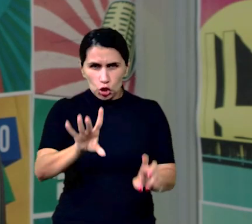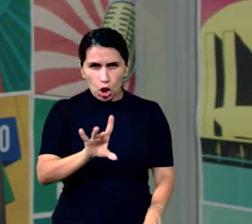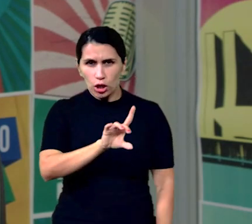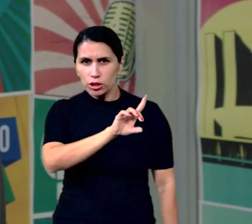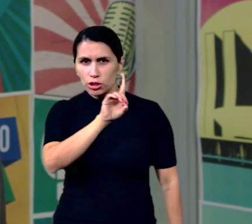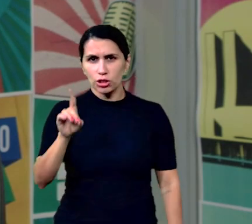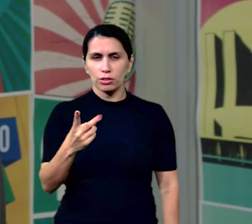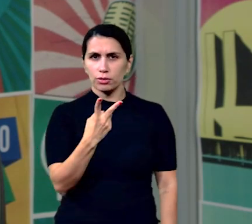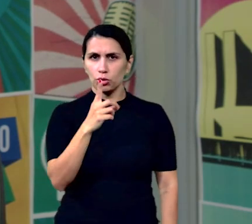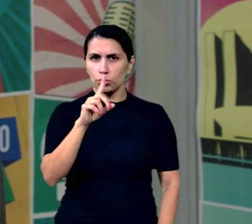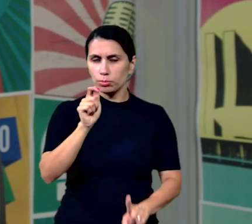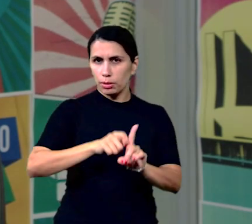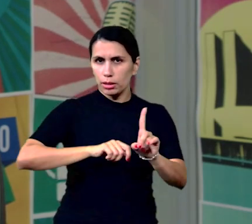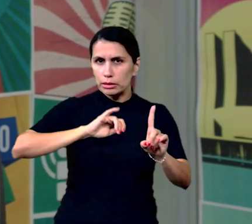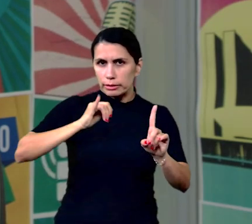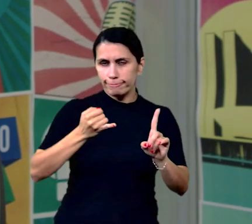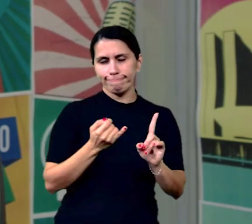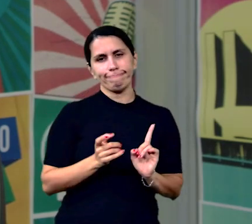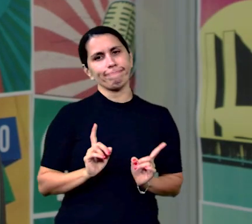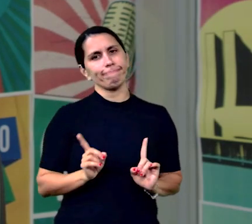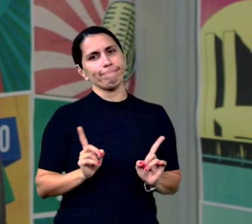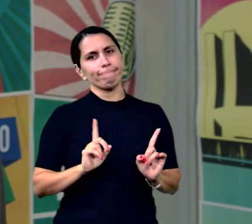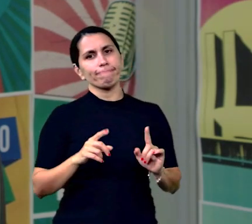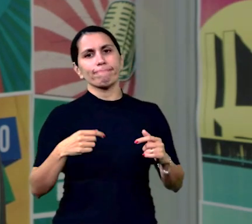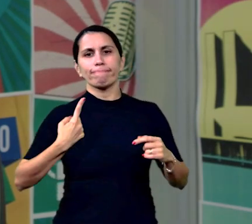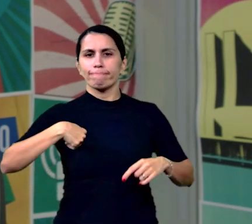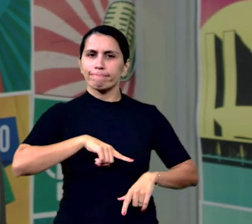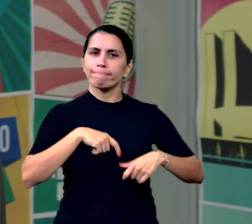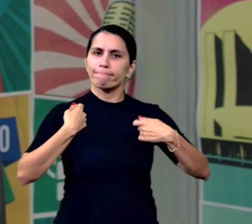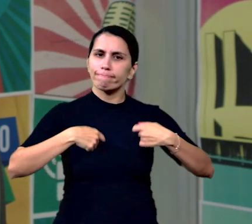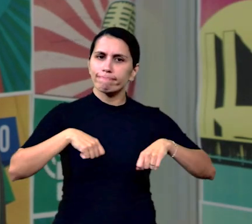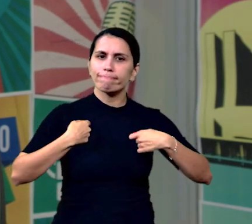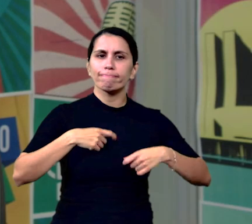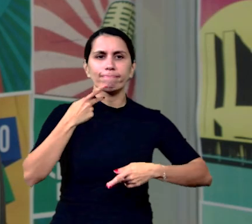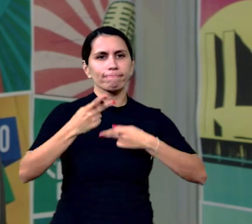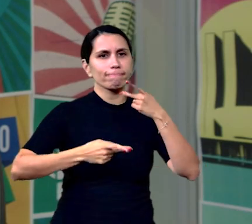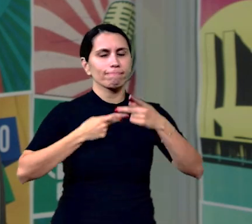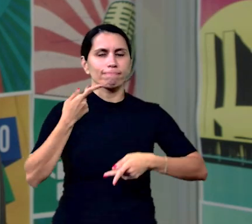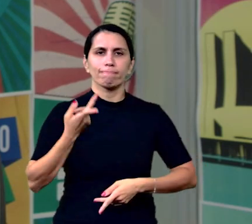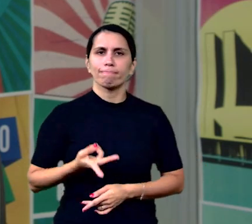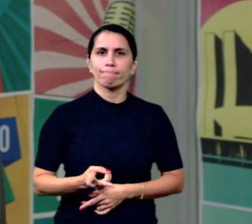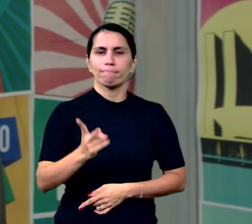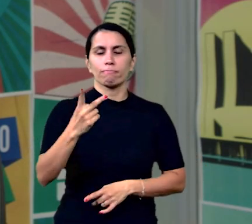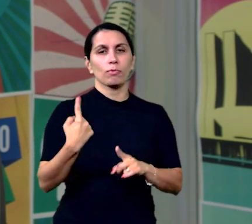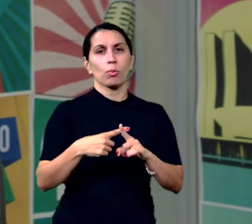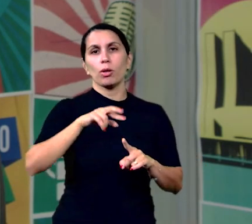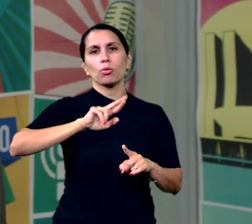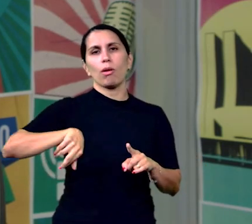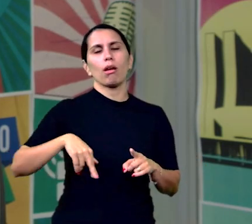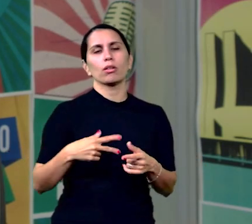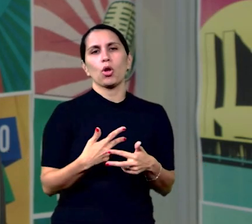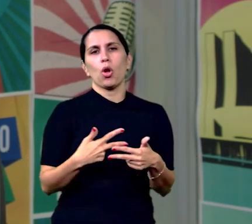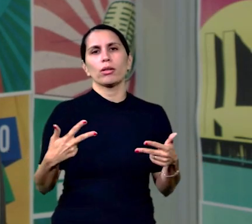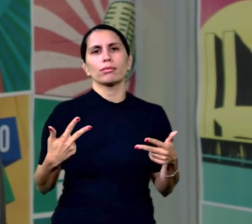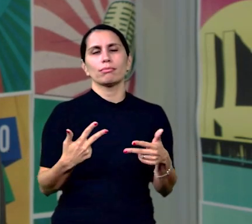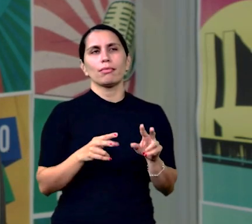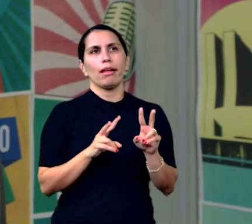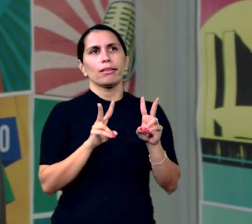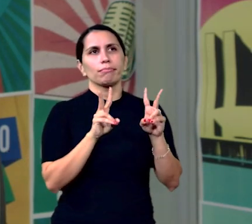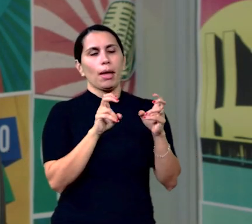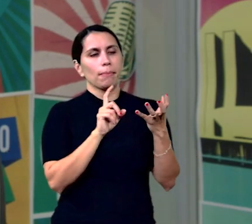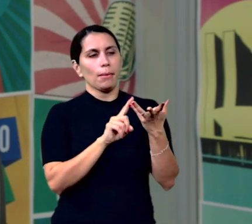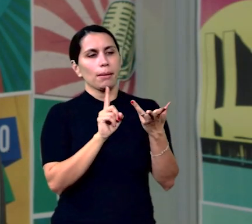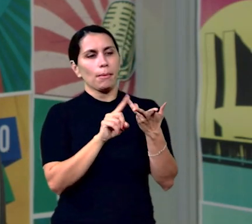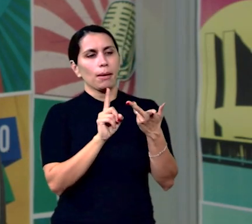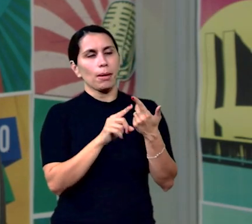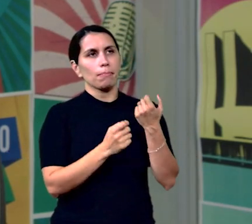no janeiro, a gente continua tendo que falar, porque esses não são casos isolados, não é, esses não são casos que aconteceram